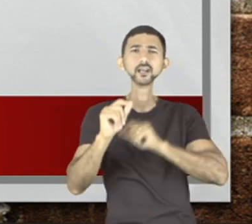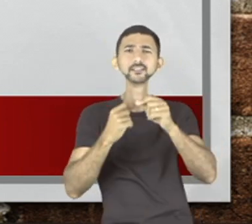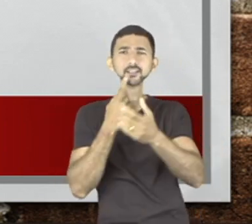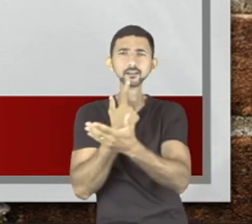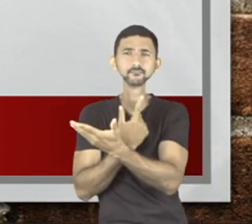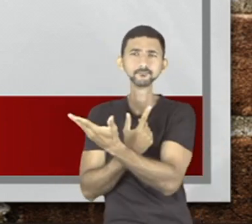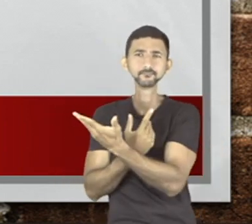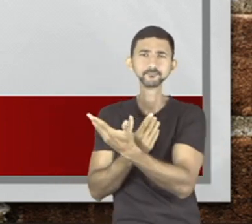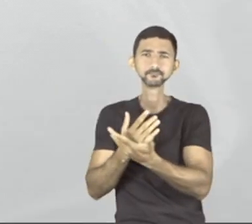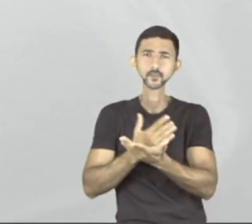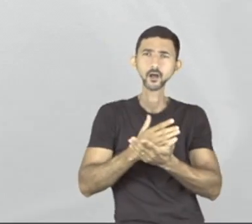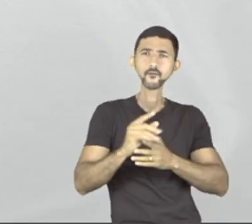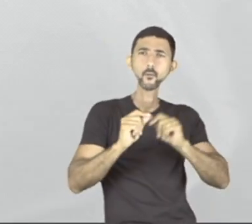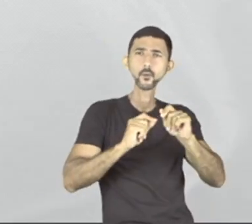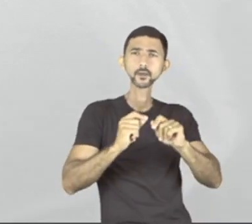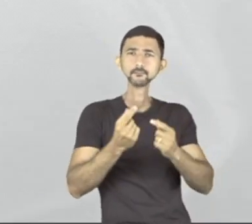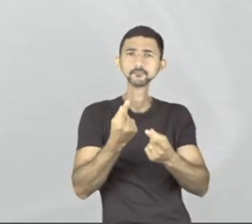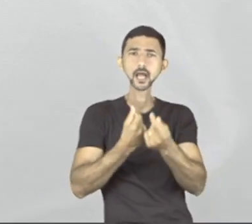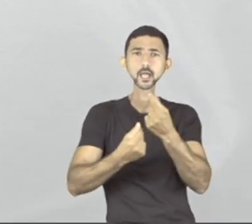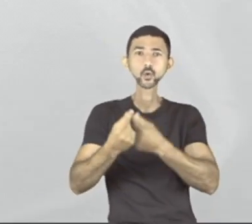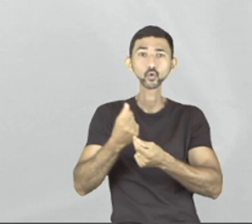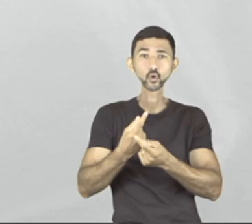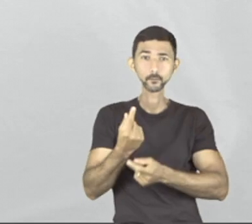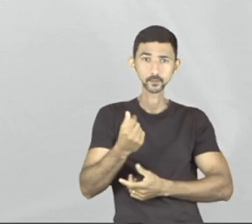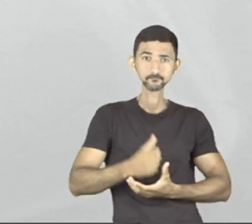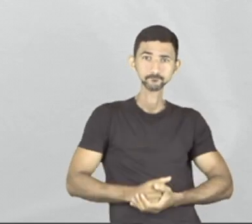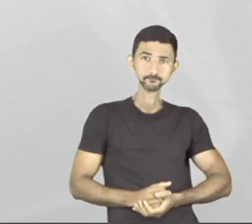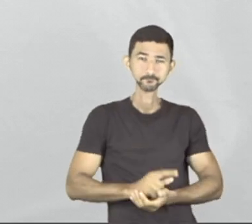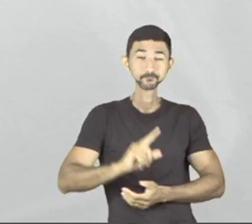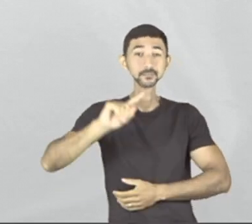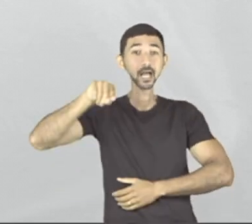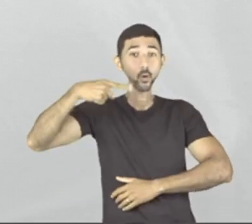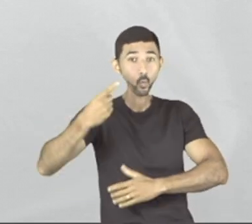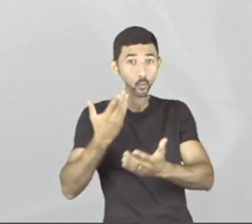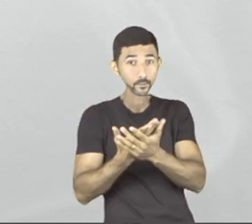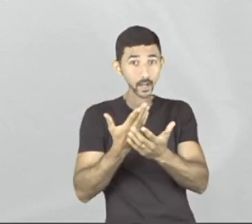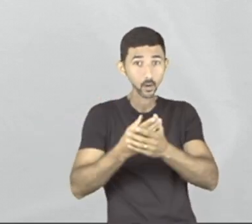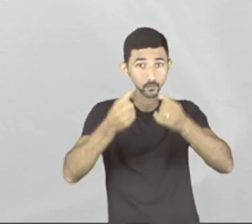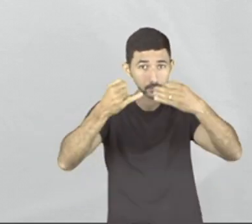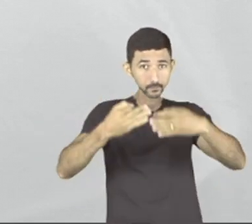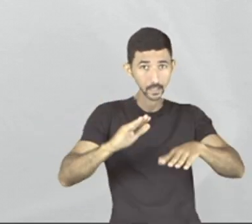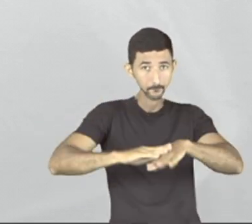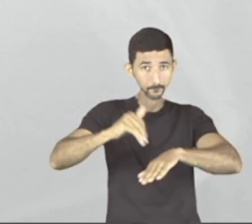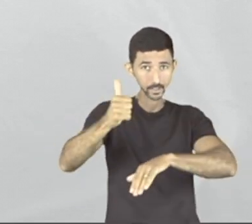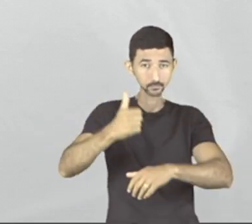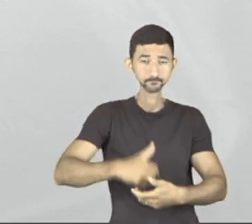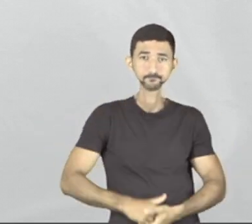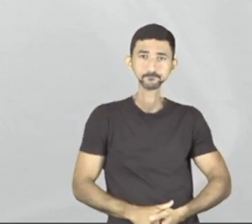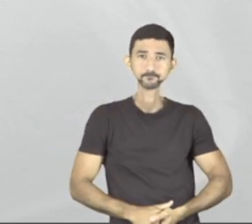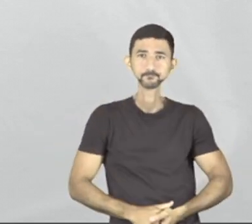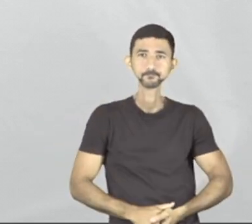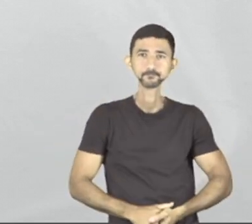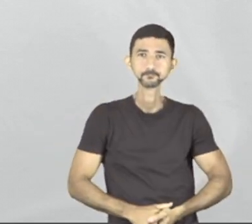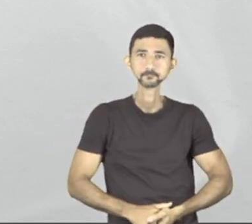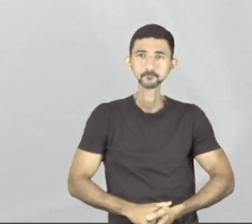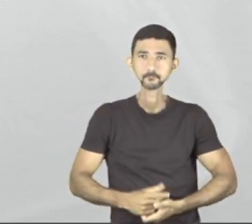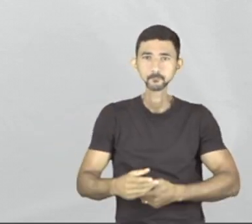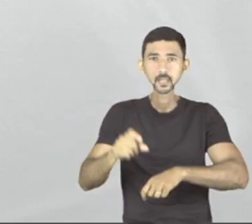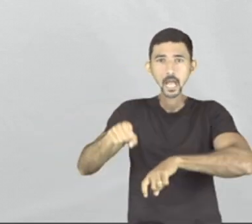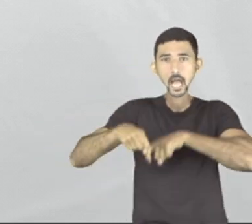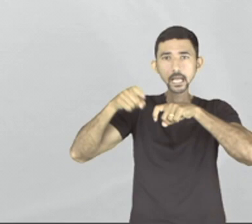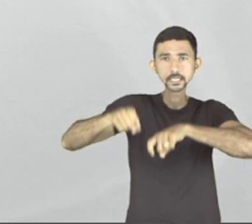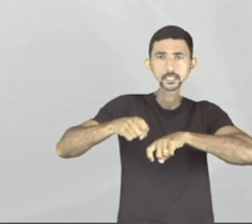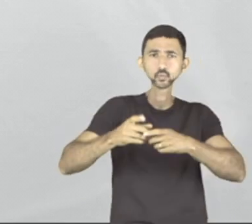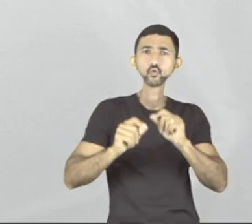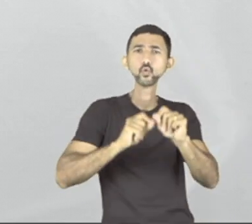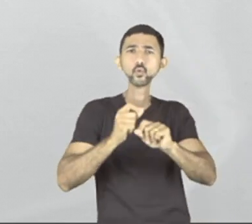só fazer uma introdução sobre a economia do Pará. Na próxima aula a gente vai falar um pouco mais, tá bom? Olha só, aqui na agricultura há